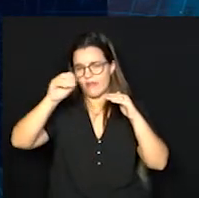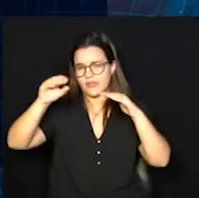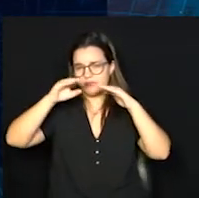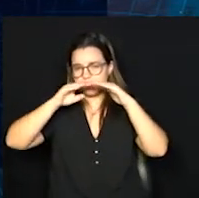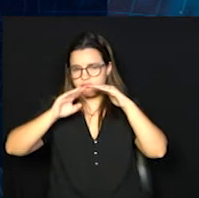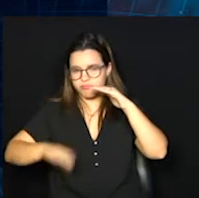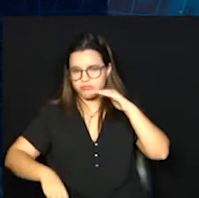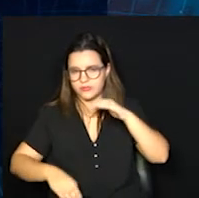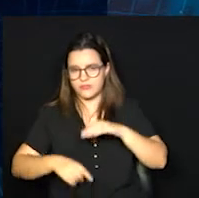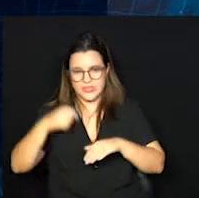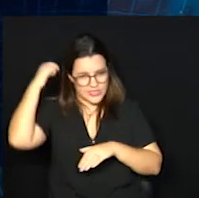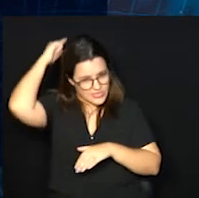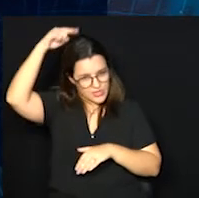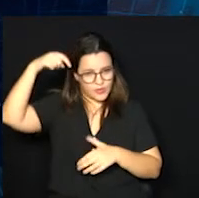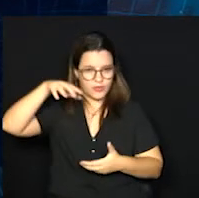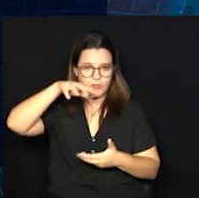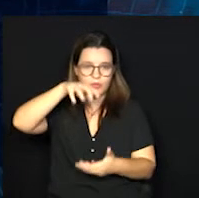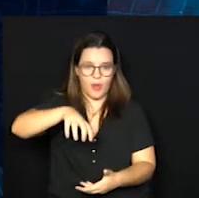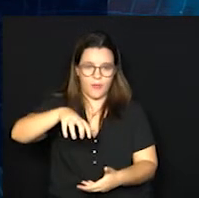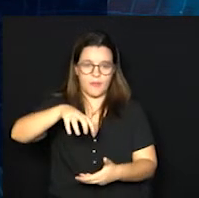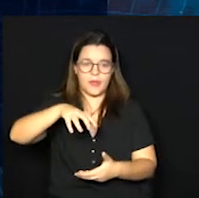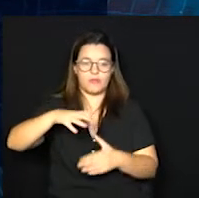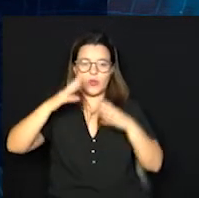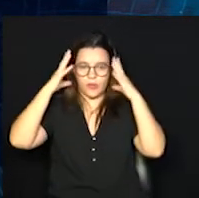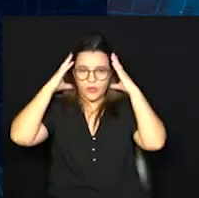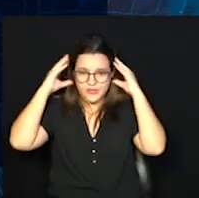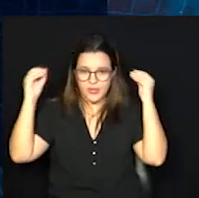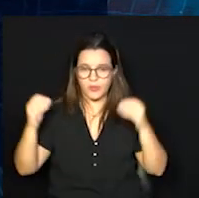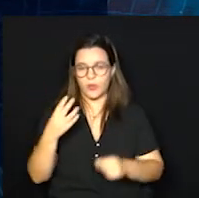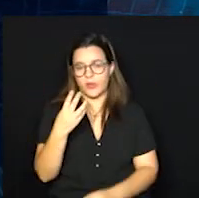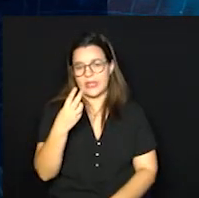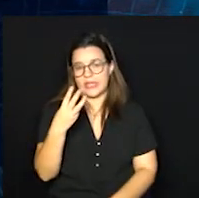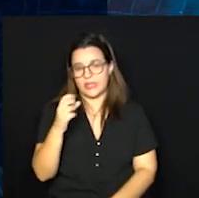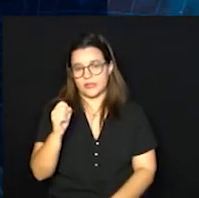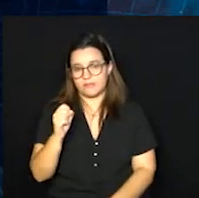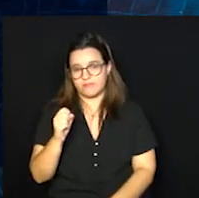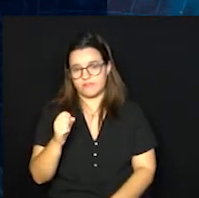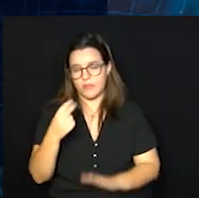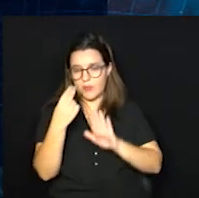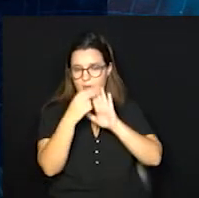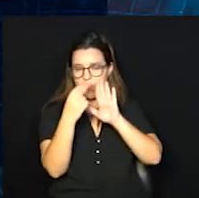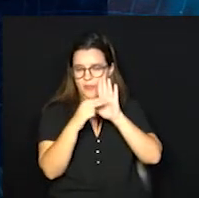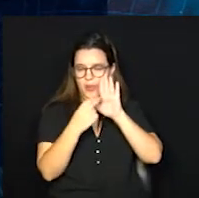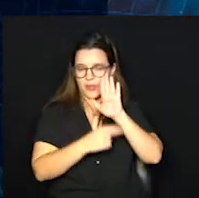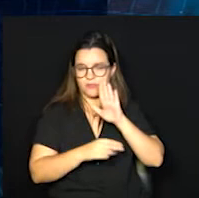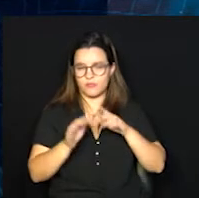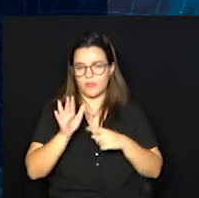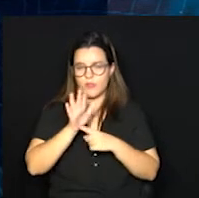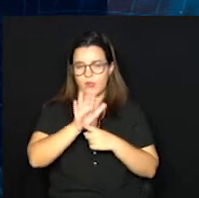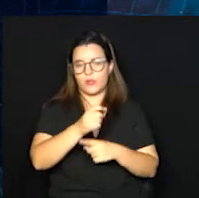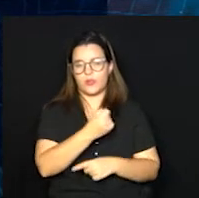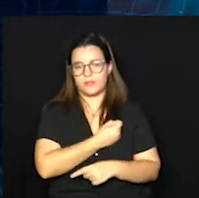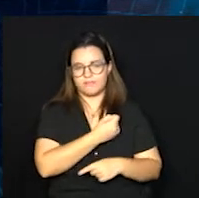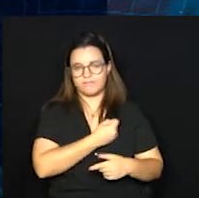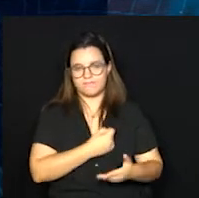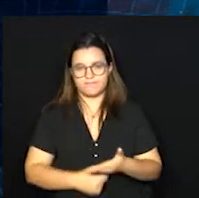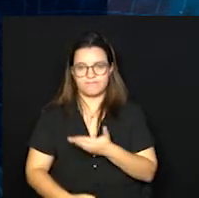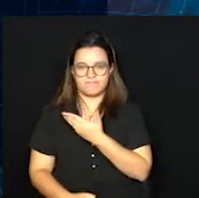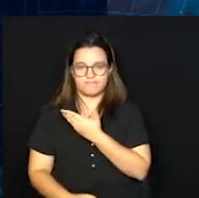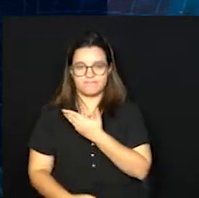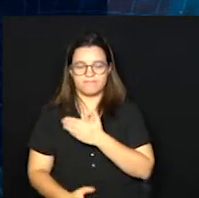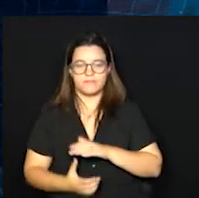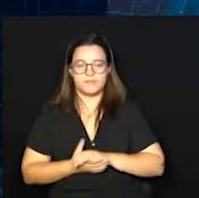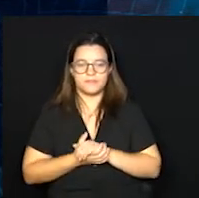830, Pedreira, 608, Olambra, 438 e Morungaba segue com 175.